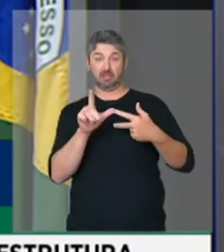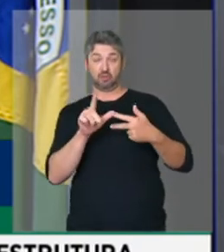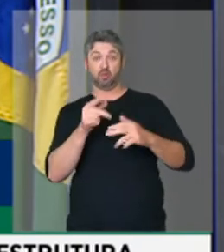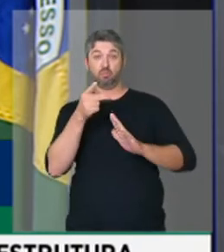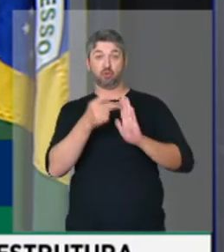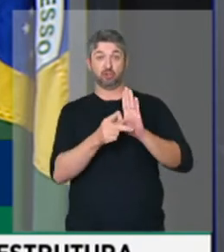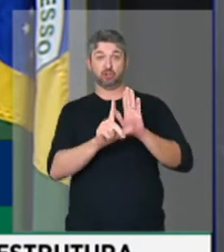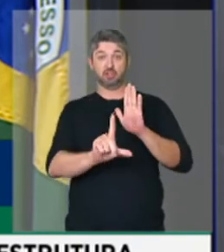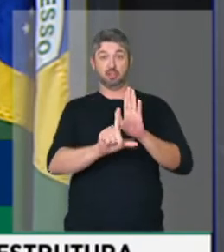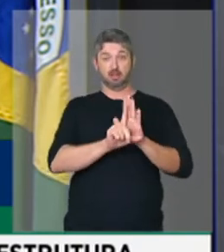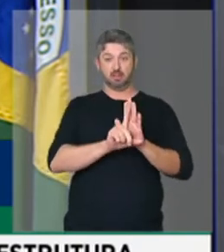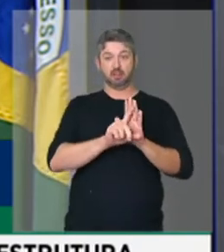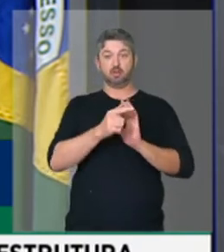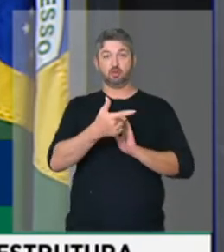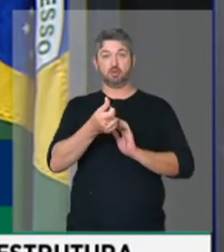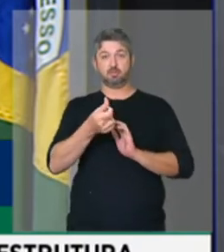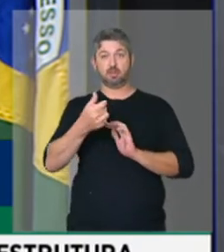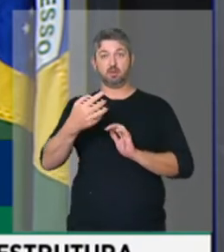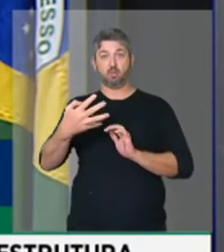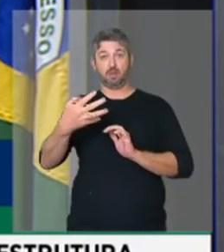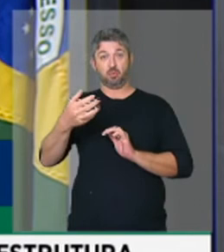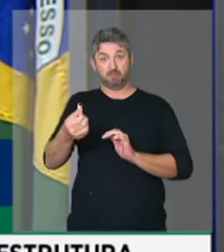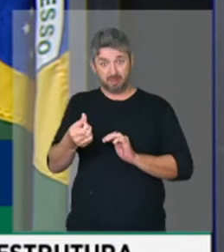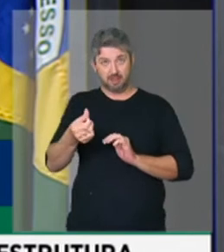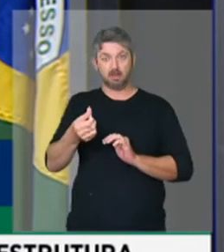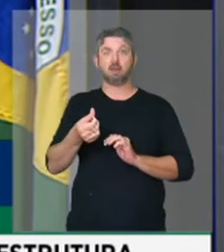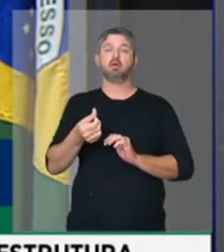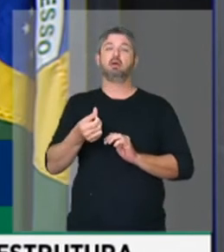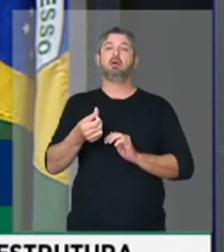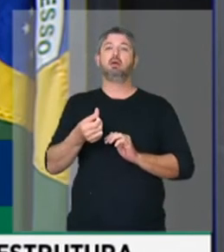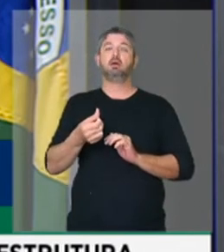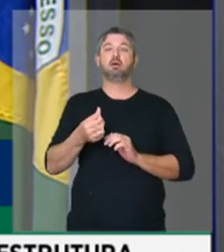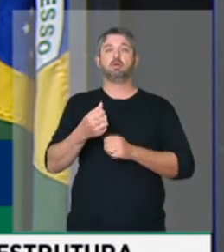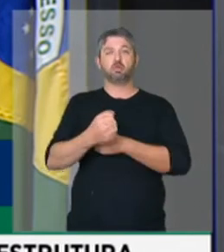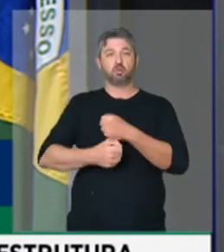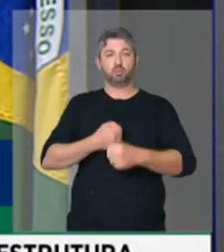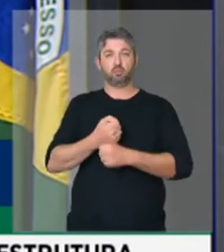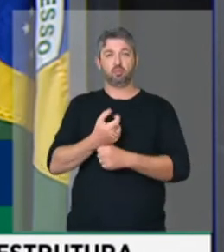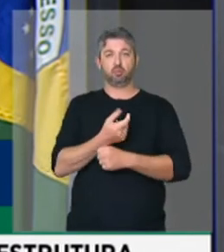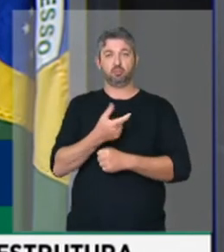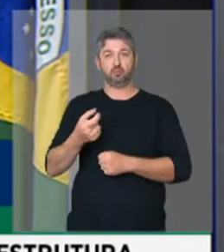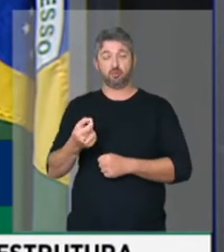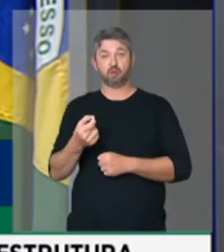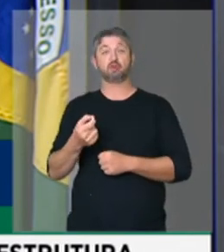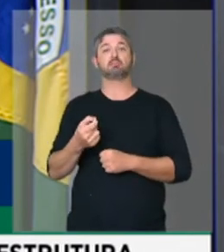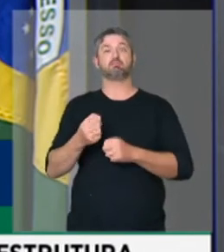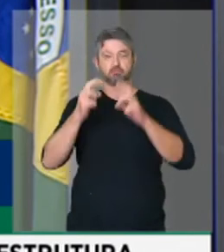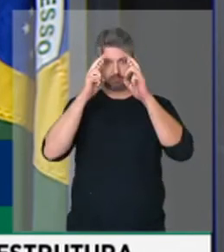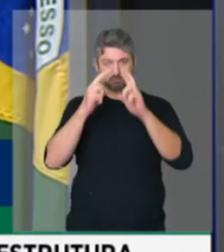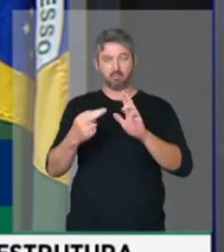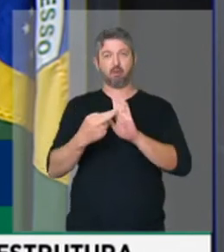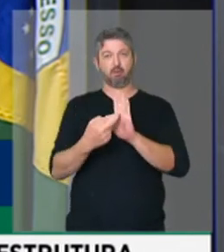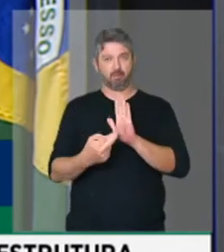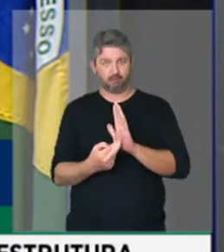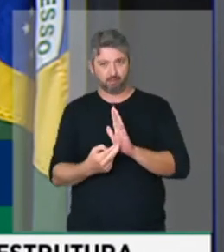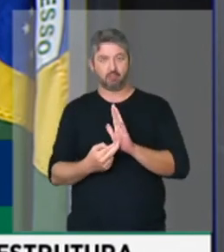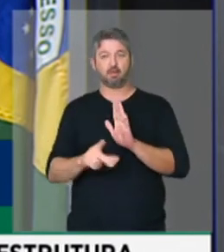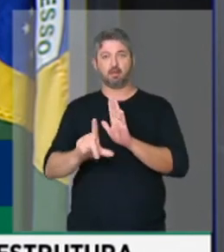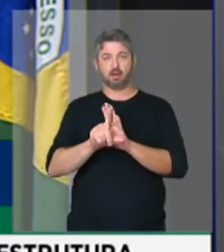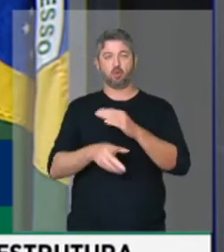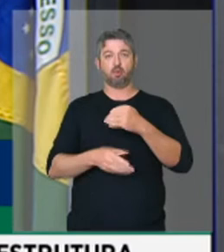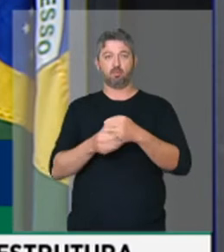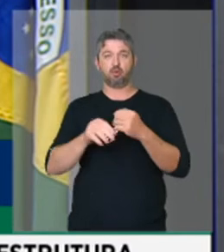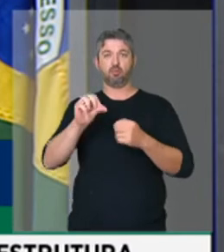lei 2646 de 2020 respeitou as normas da Lei